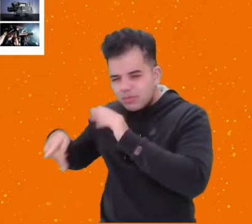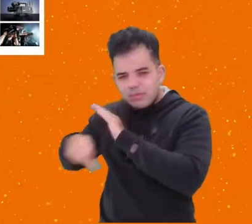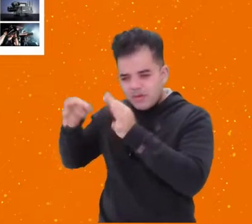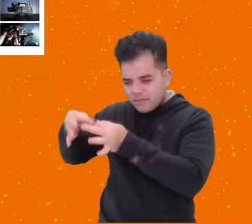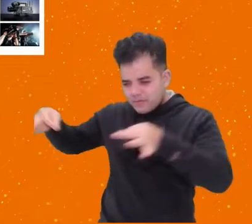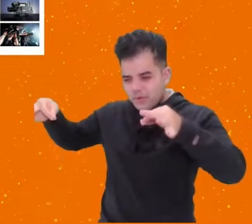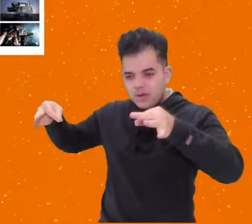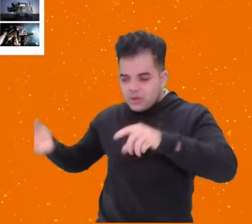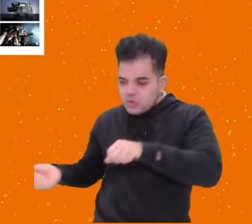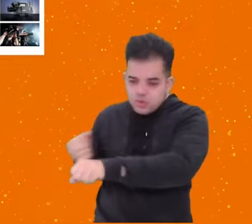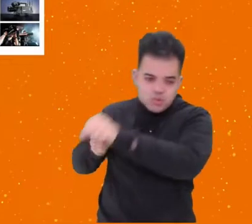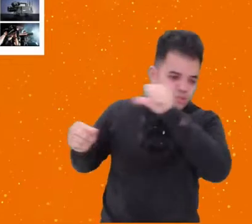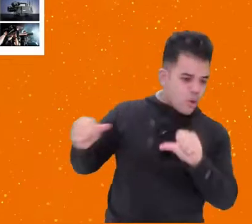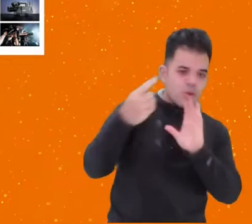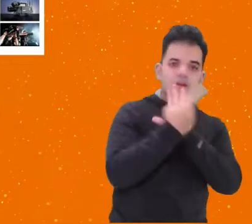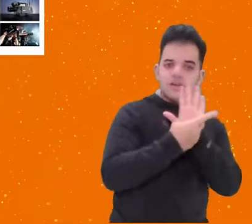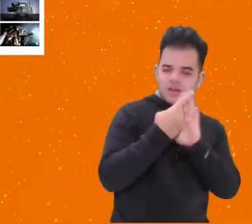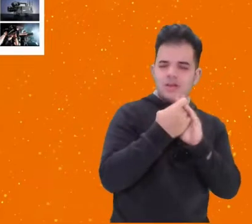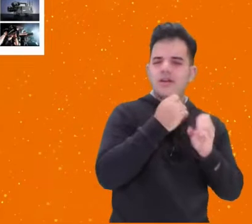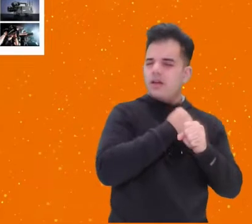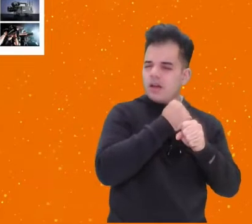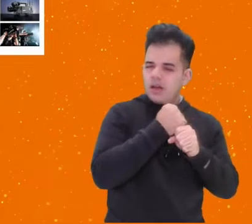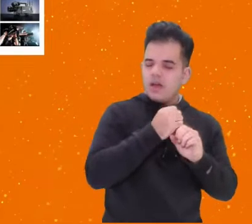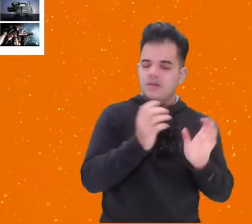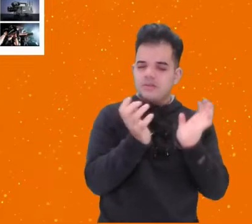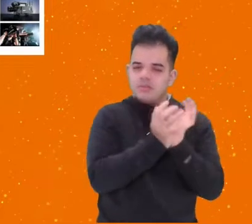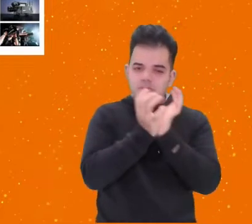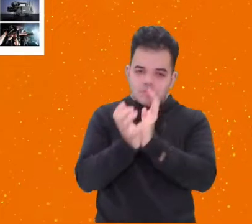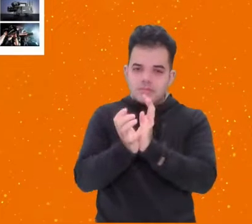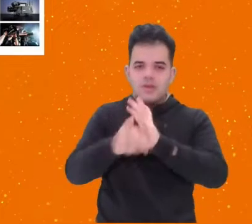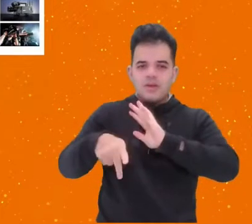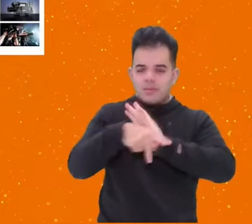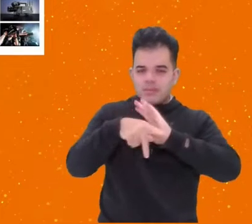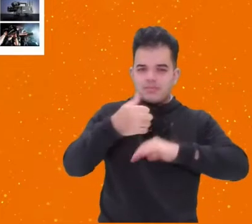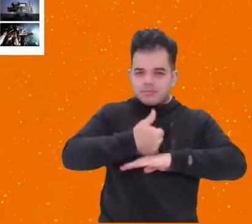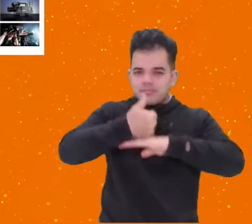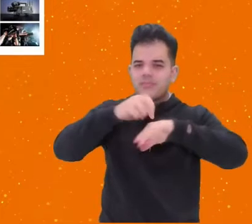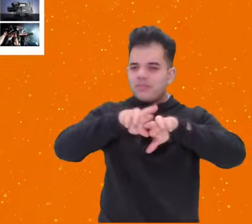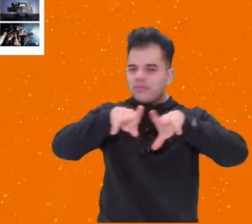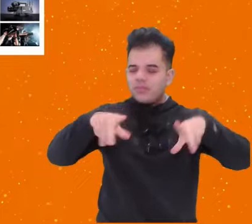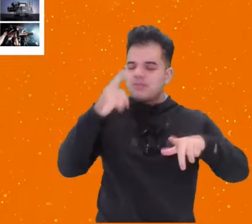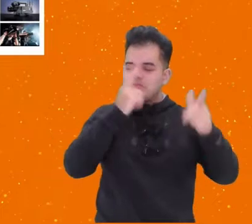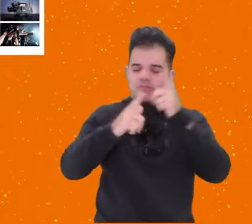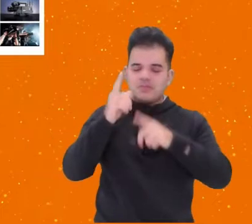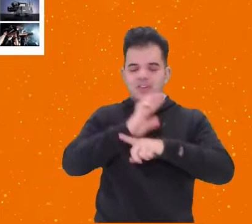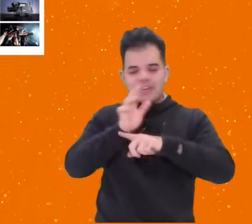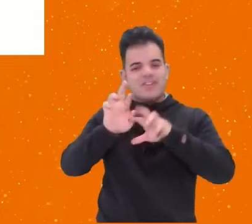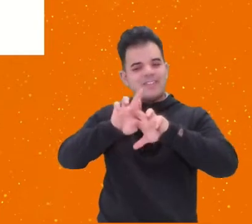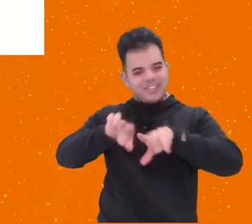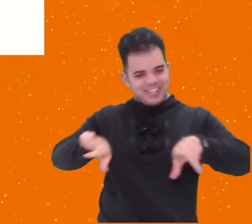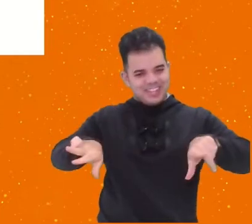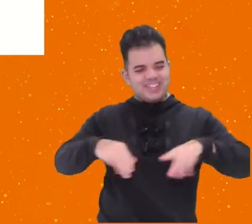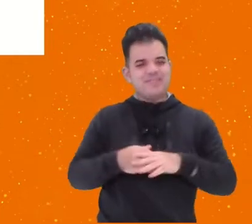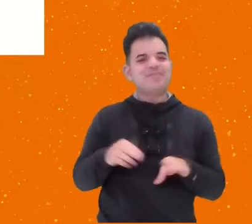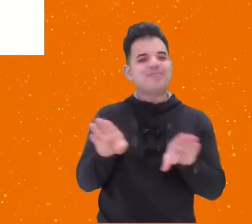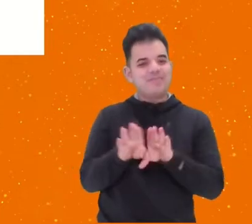Quase sempre ganhou aí durante os anos os Oscars e tal, sempre um dos mais indicados para grandes filmes, etc. Né? A